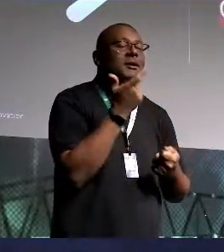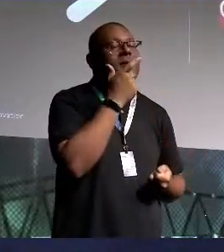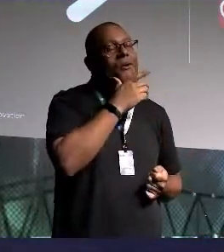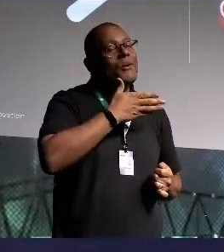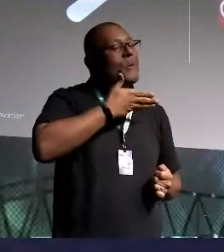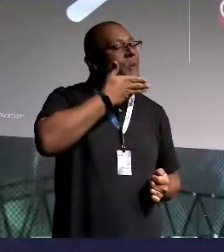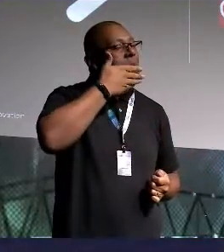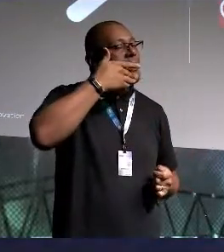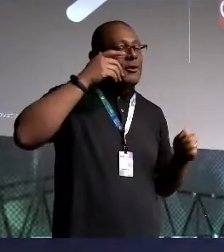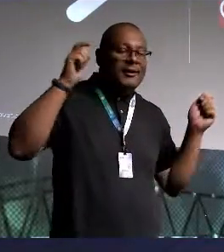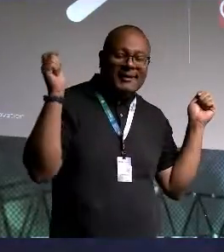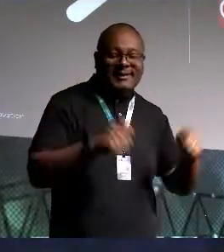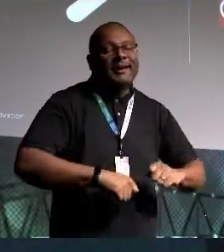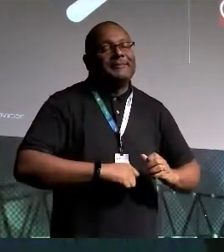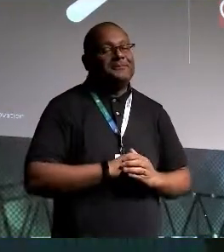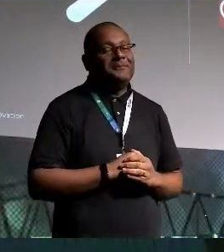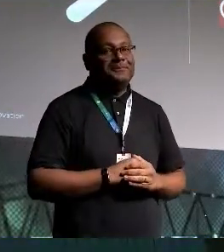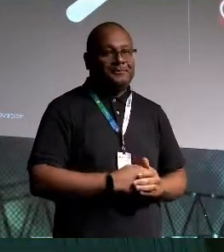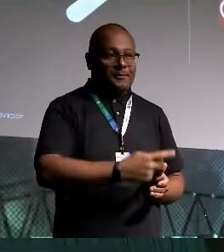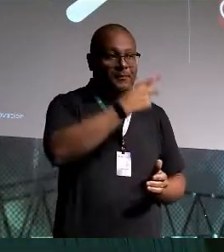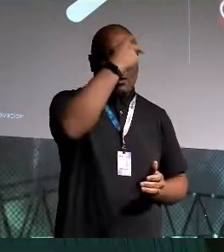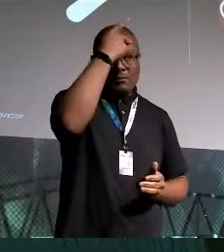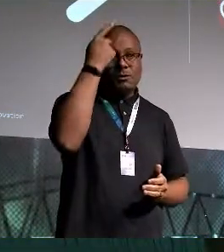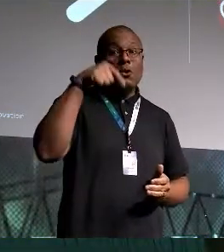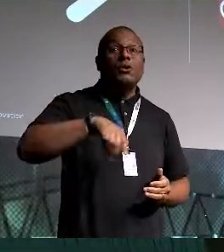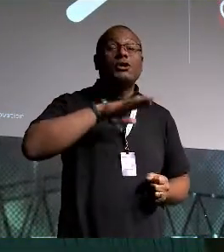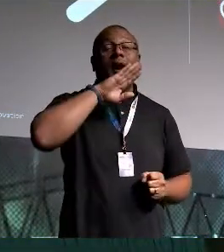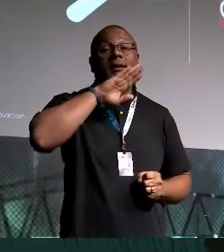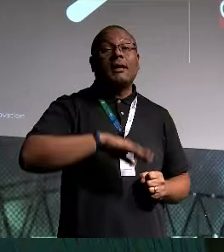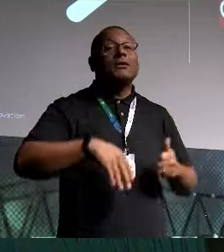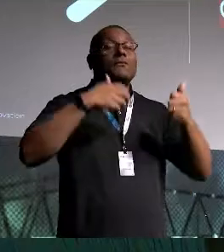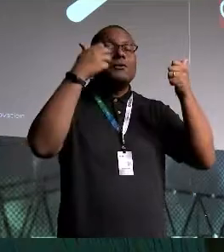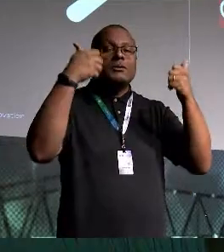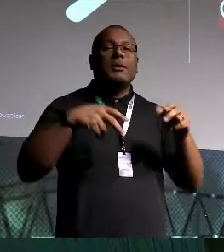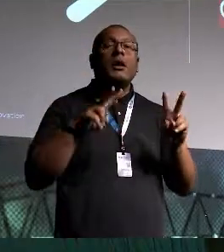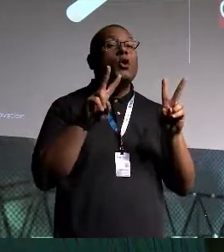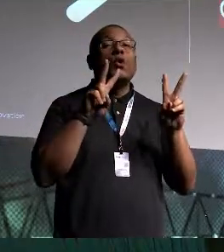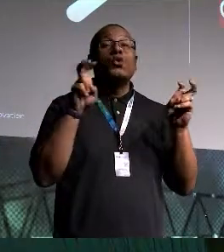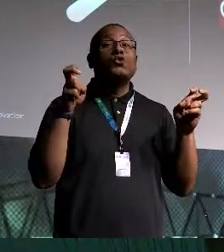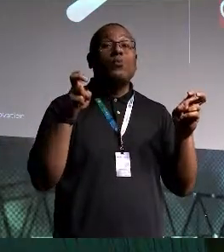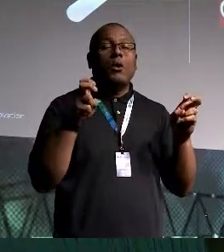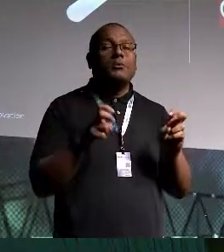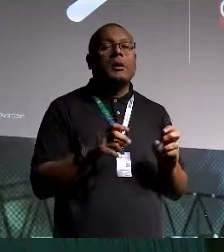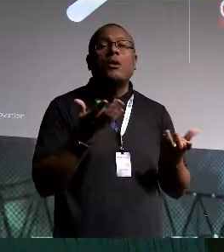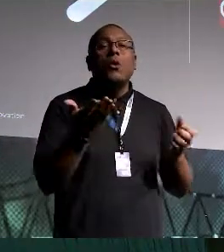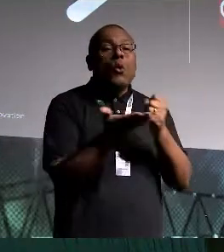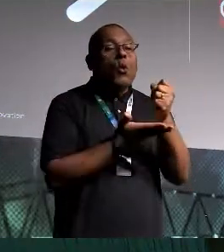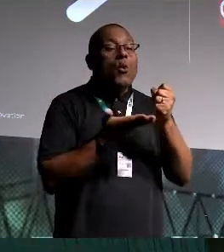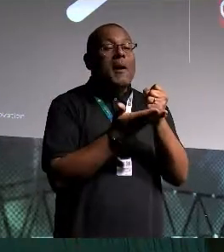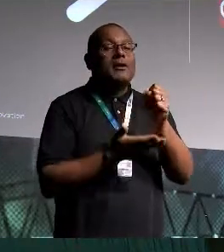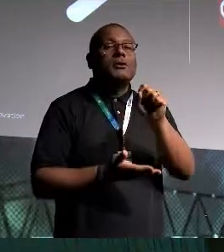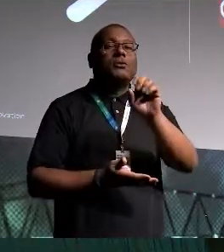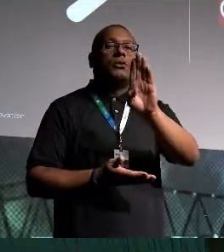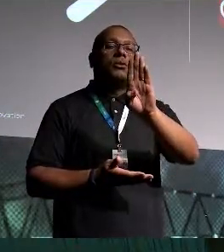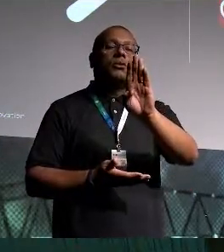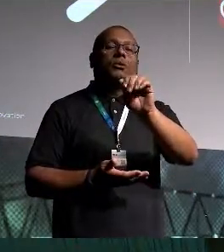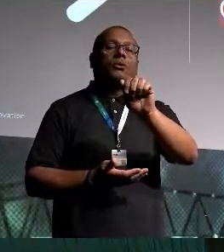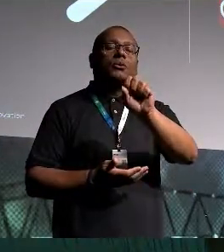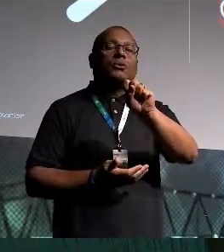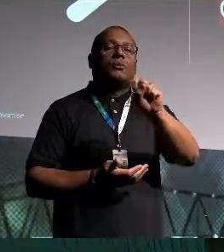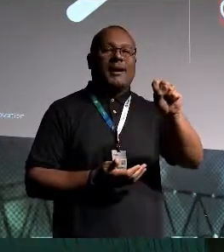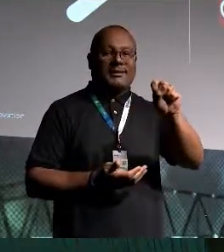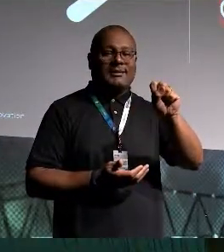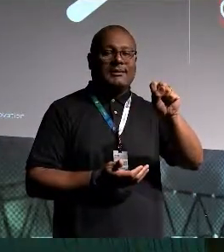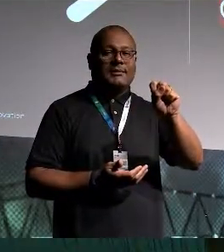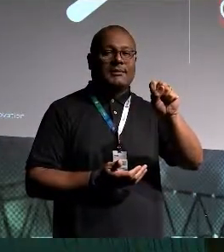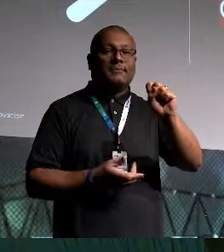melhor que a gente pode. Pessoal, hoje à tarde eu queria falar um pouquinho com vocês aqui do beabá do BAS. E, antes